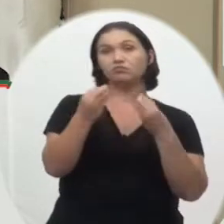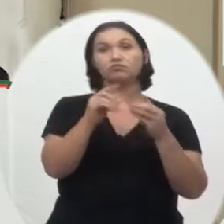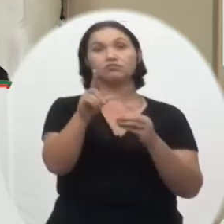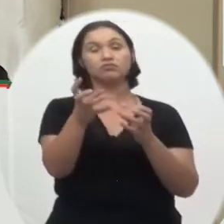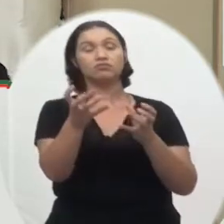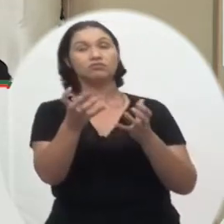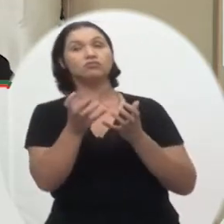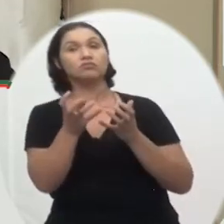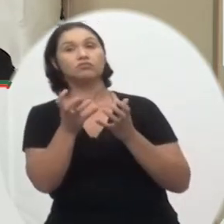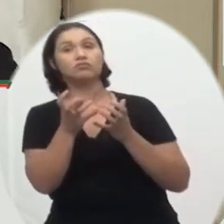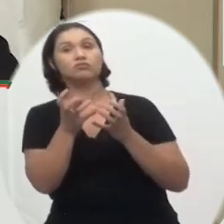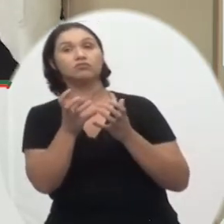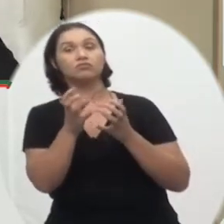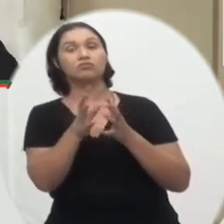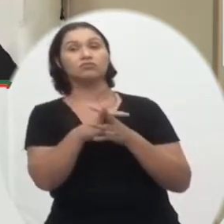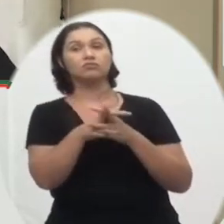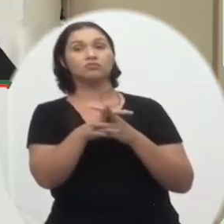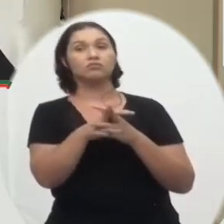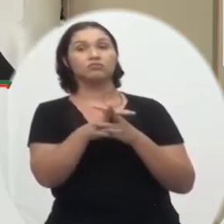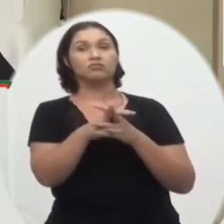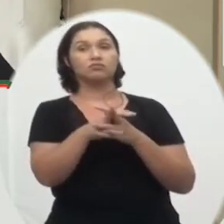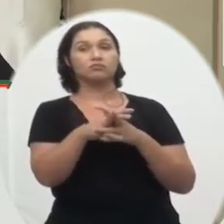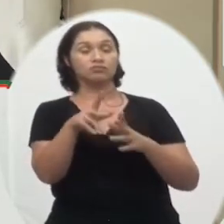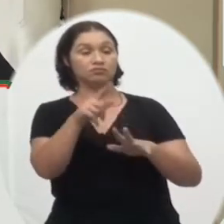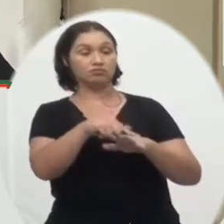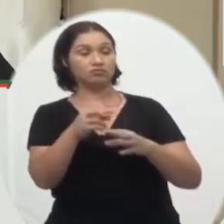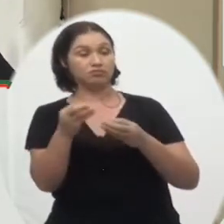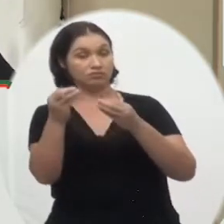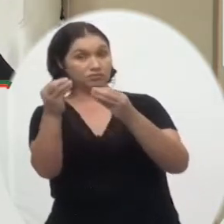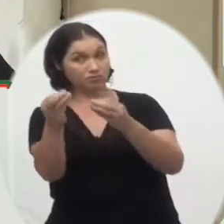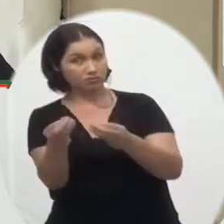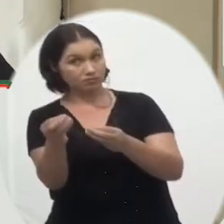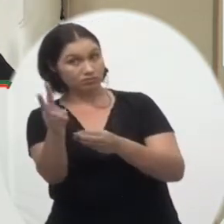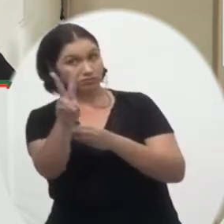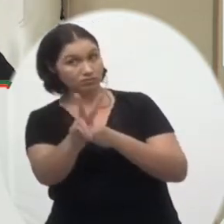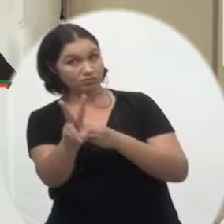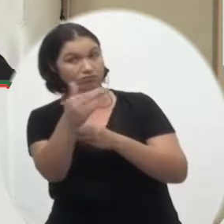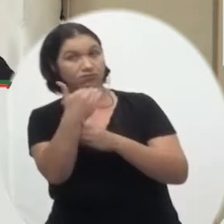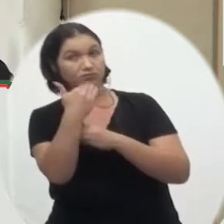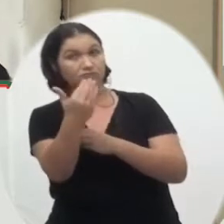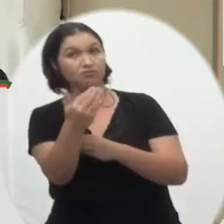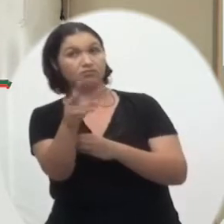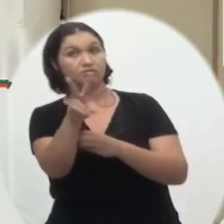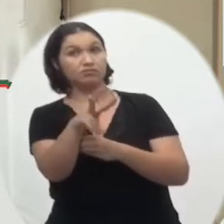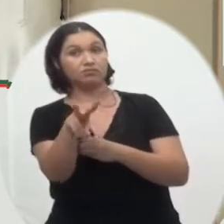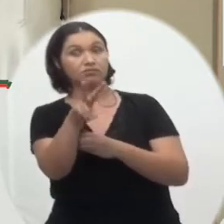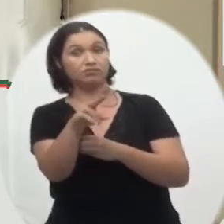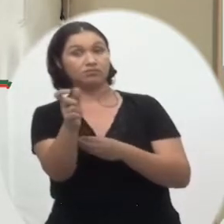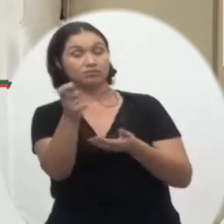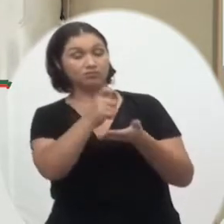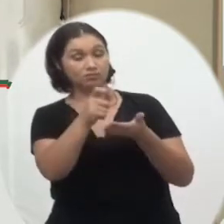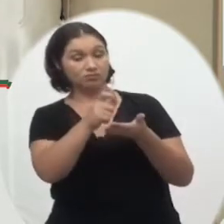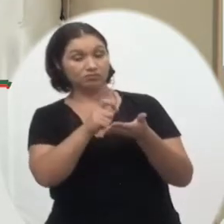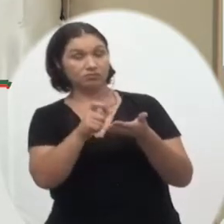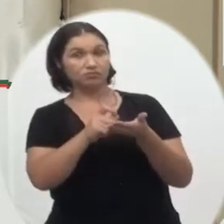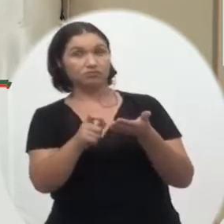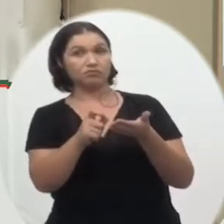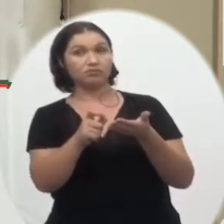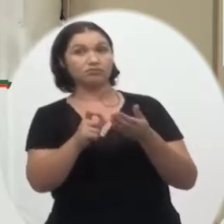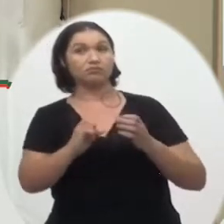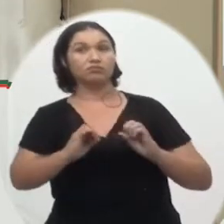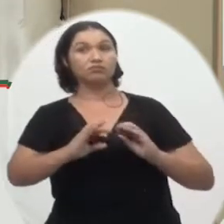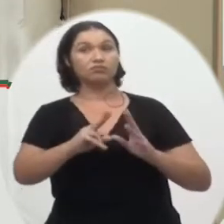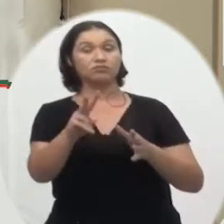necessário. E aí, a hora que eu entregar os documentos na mão do nobre vereador, eu vou pedir para o vereador assinar os documentos que eu estou entregando